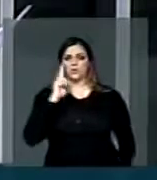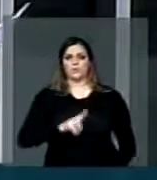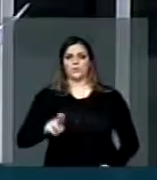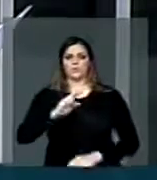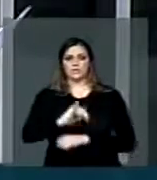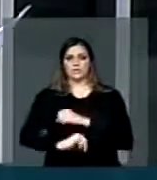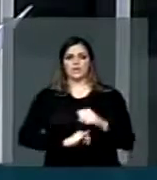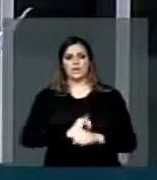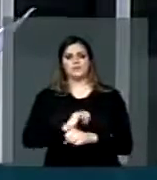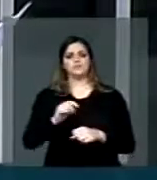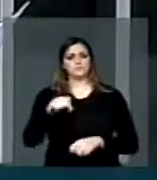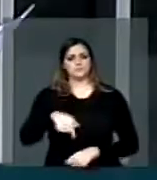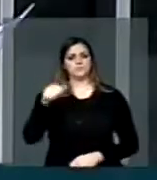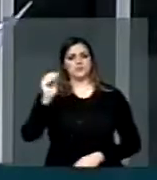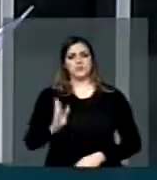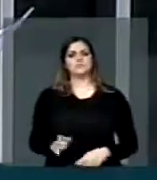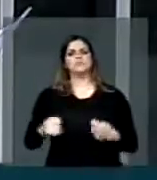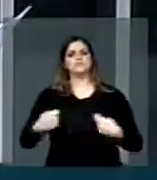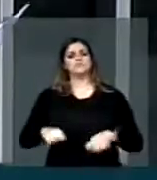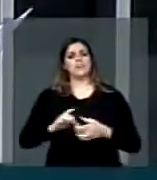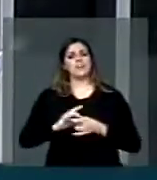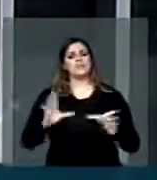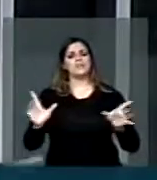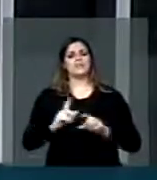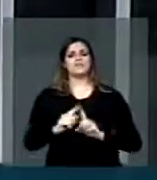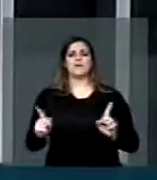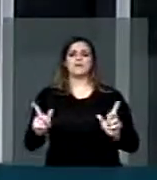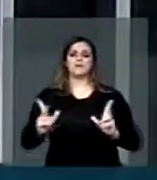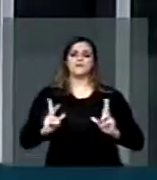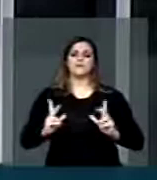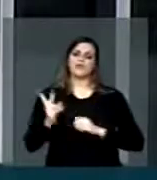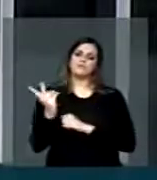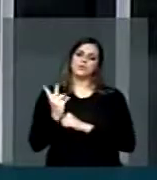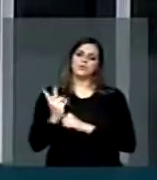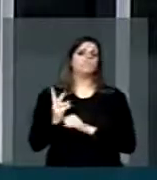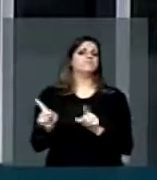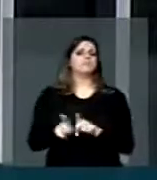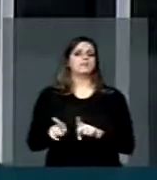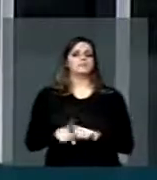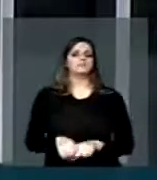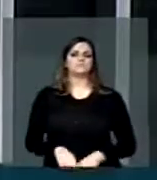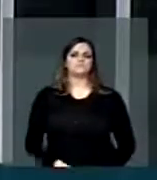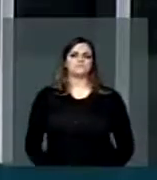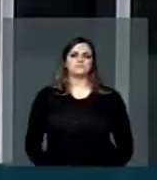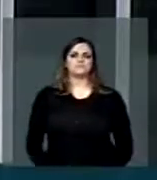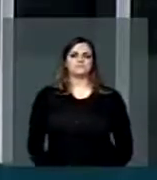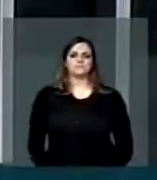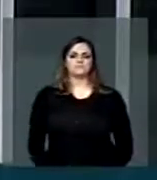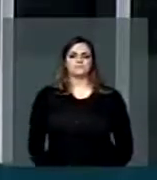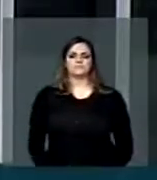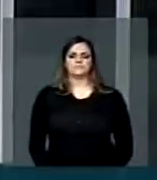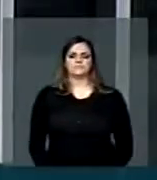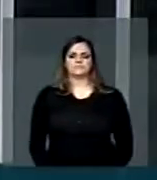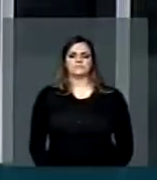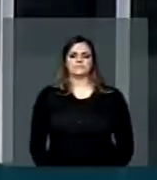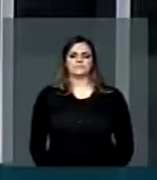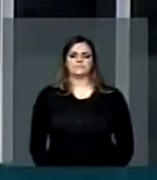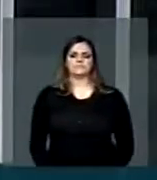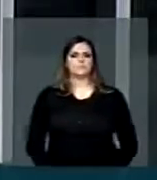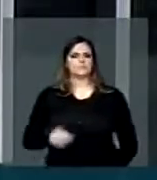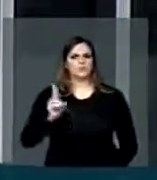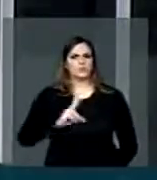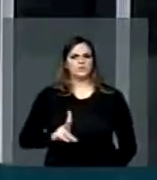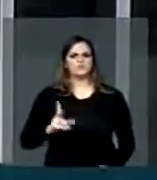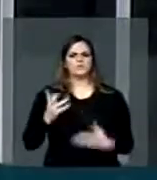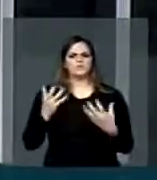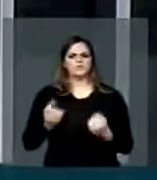sua liberdade de expressão e sua privacidade na rede. Portanto, repito, né, mobilização